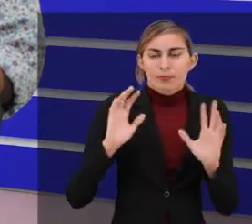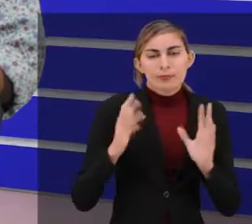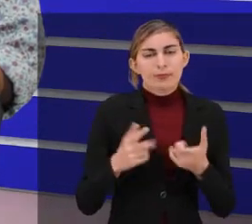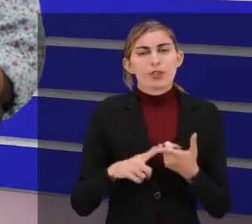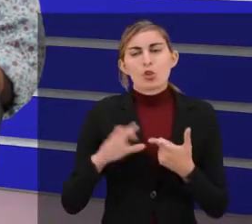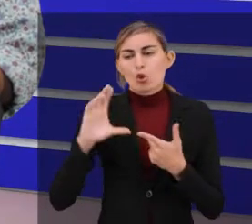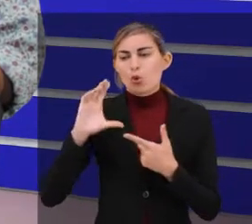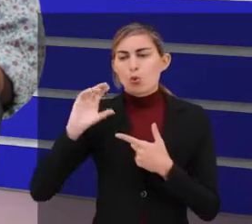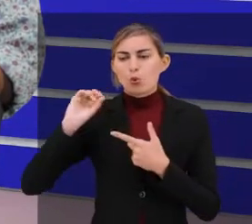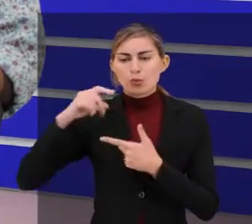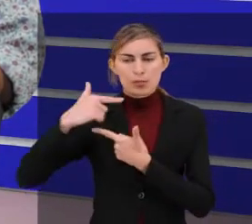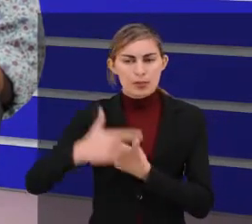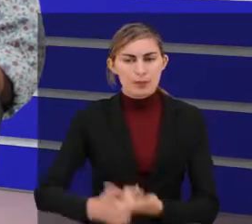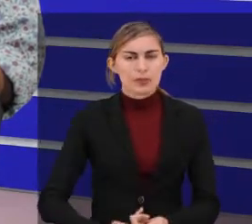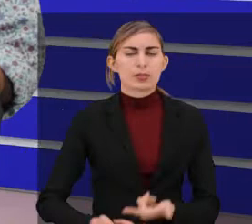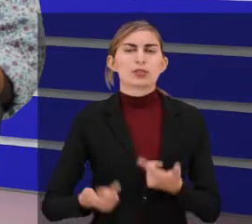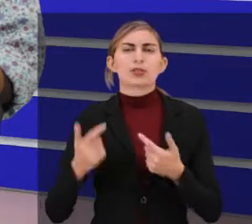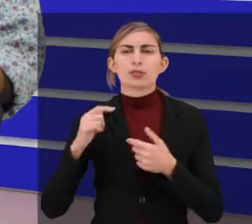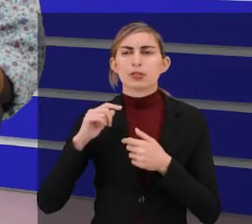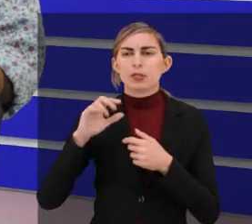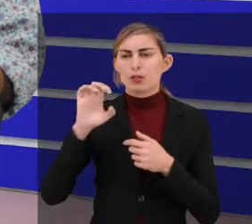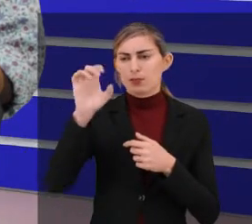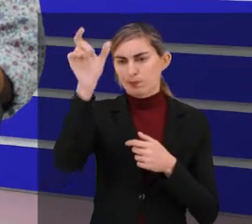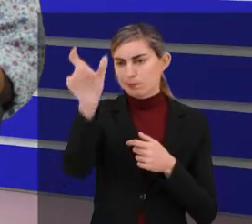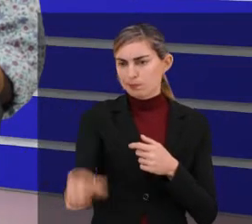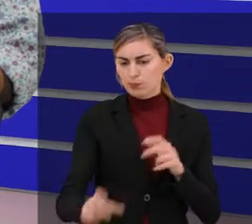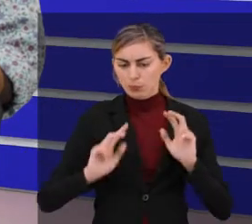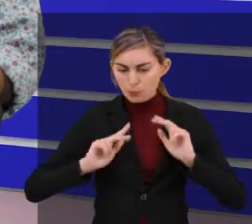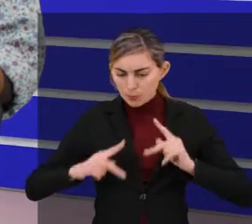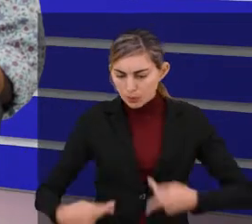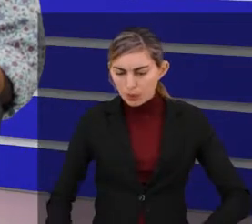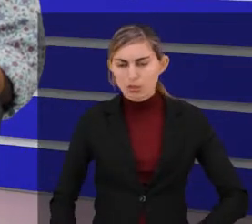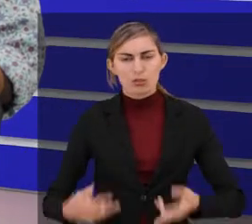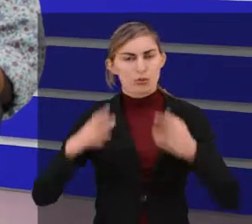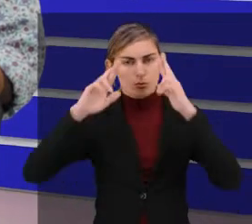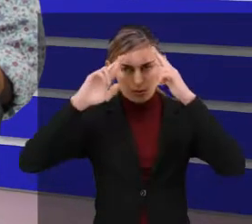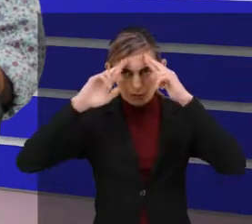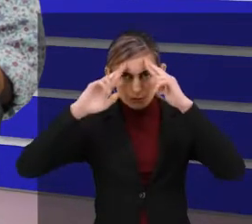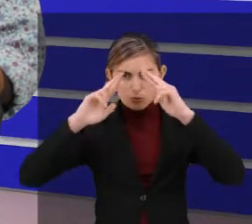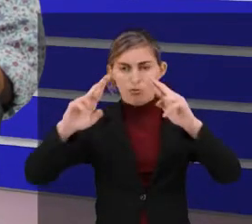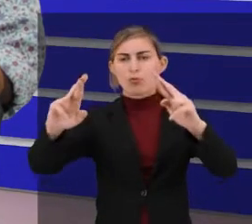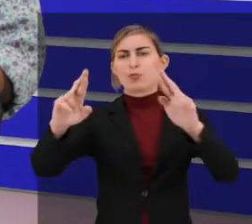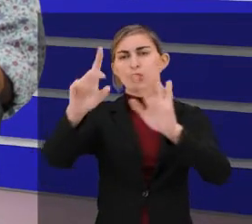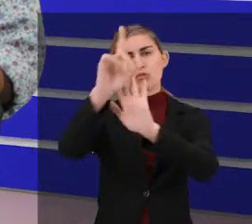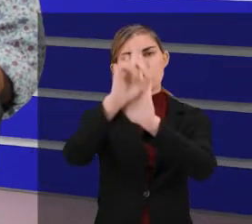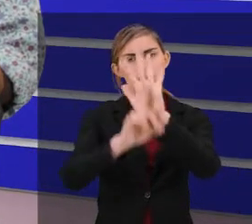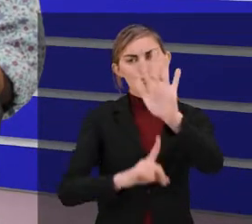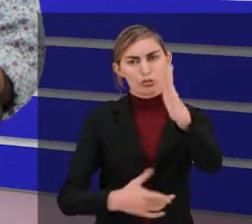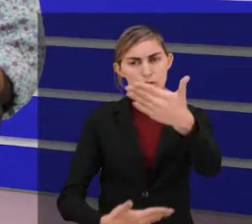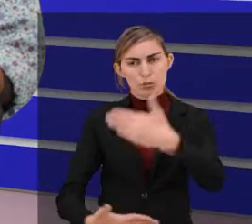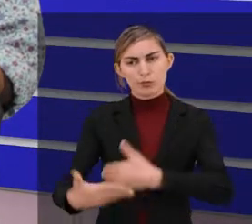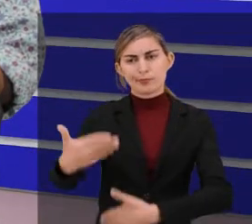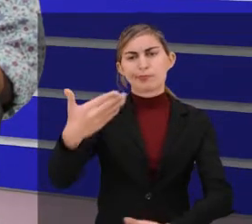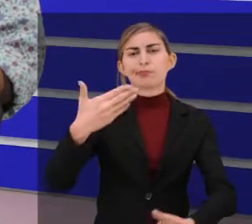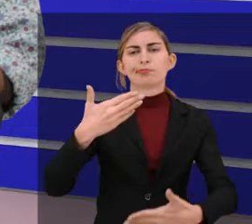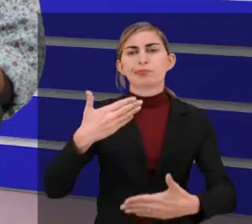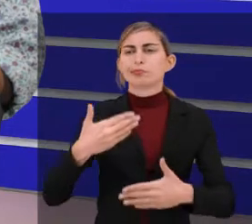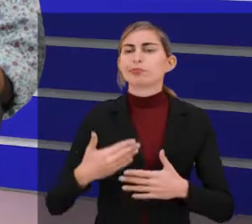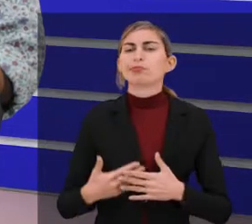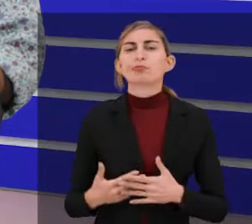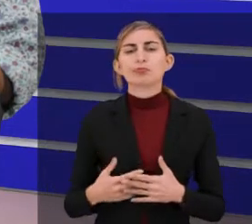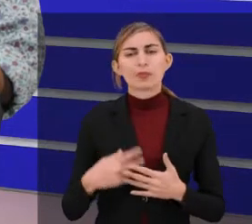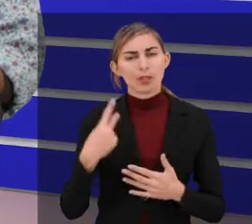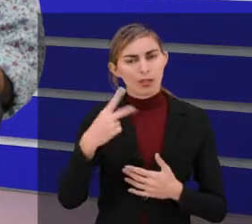concepção do elemento humano, do respeito, de dar o direito ao outro se